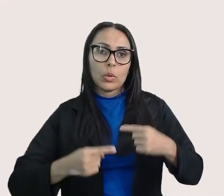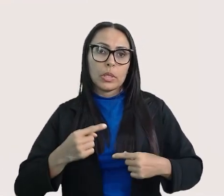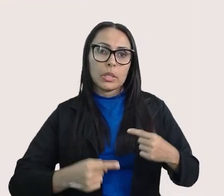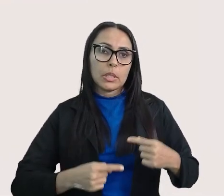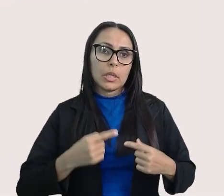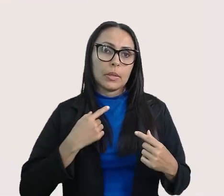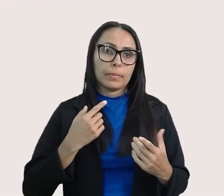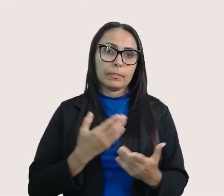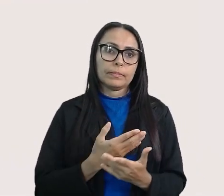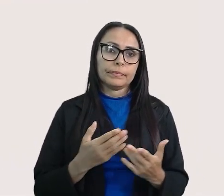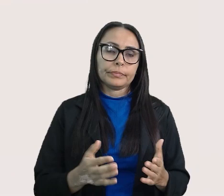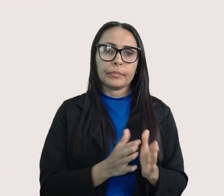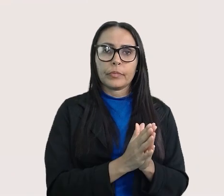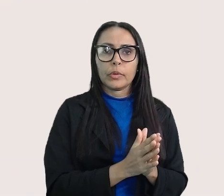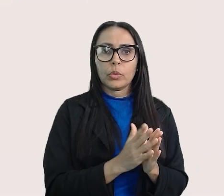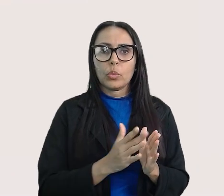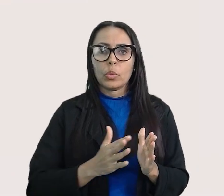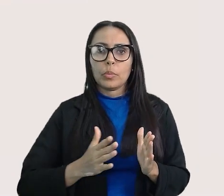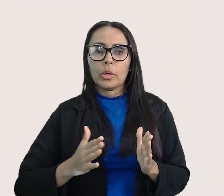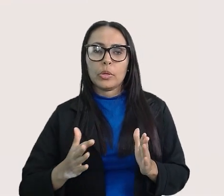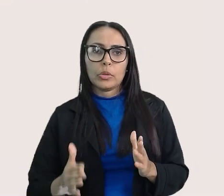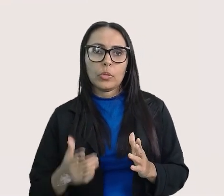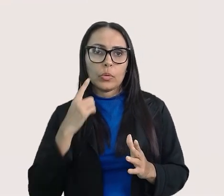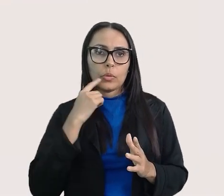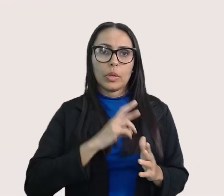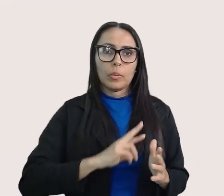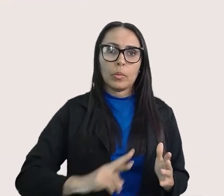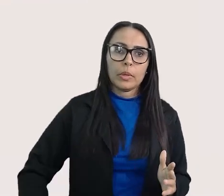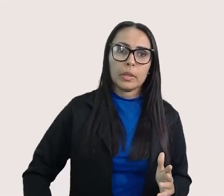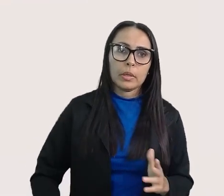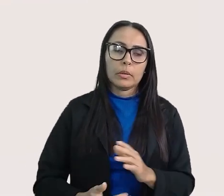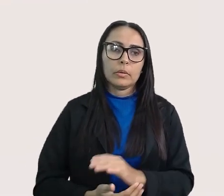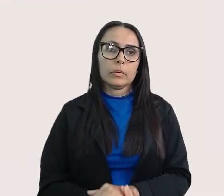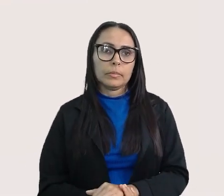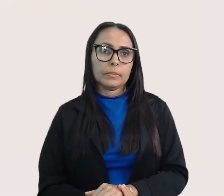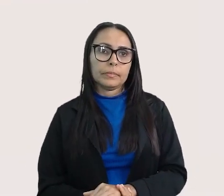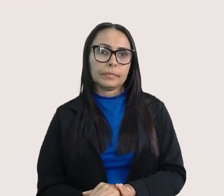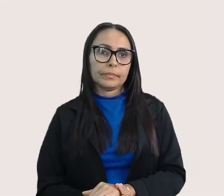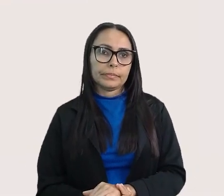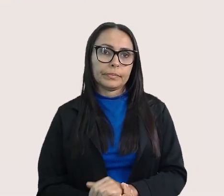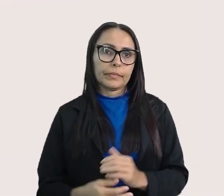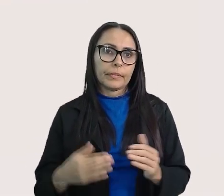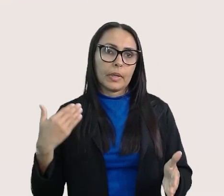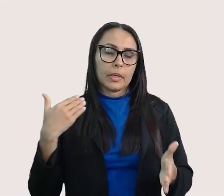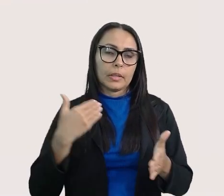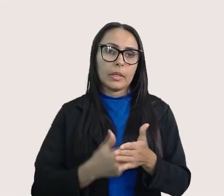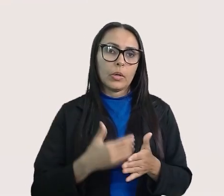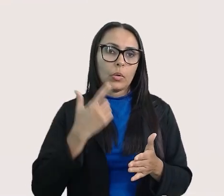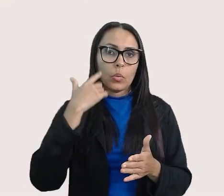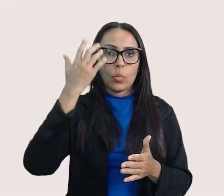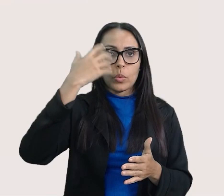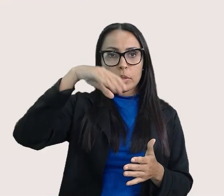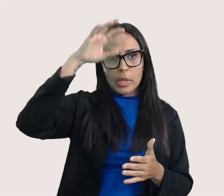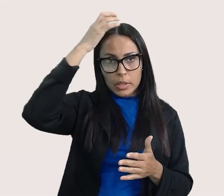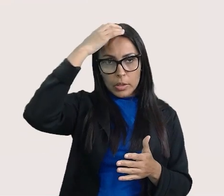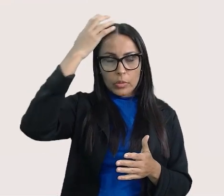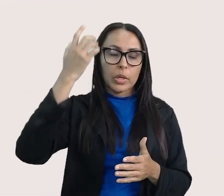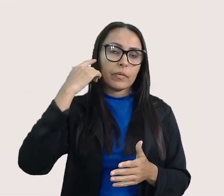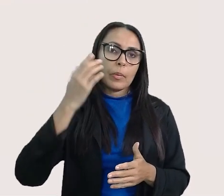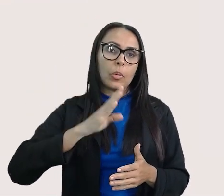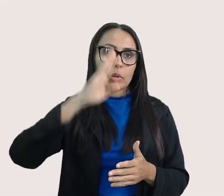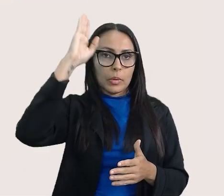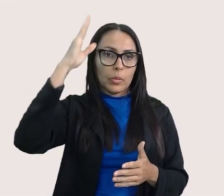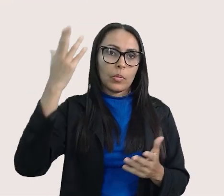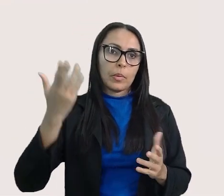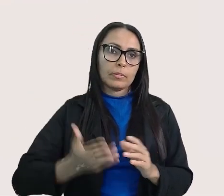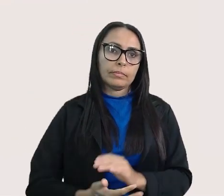romana durante o período Republicano até o período imperial quem vai mandar em Roma é